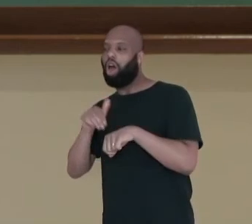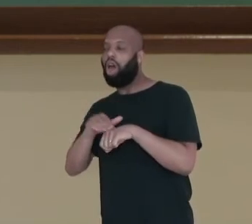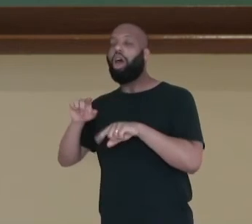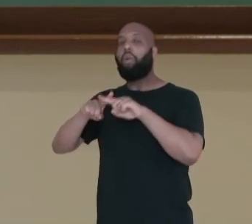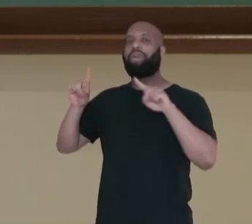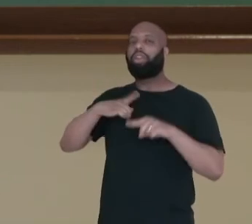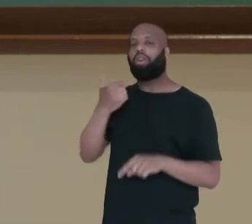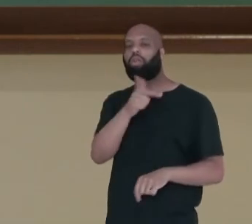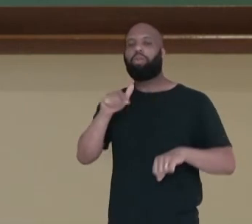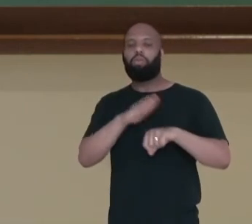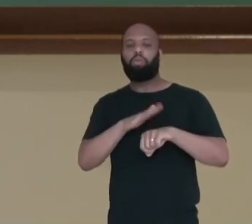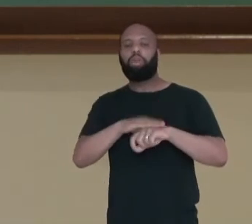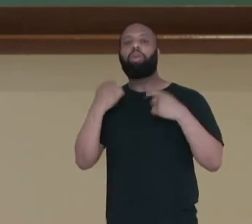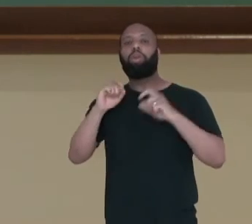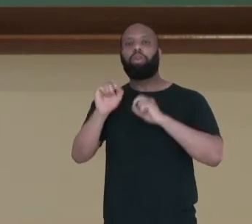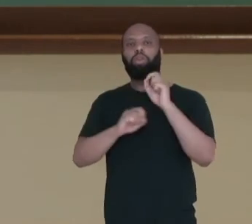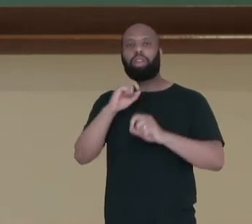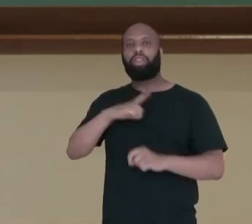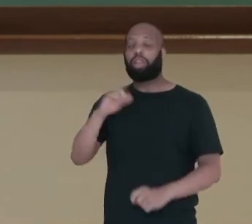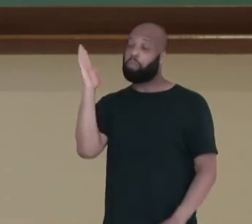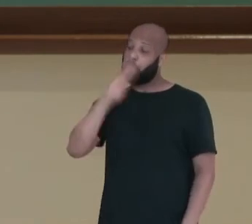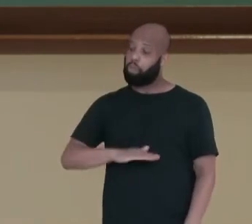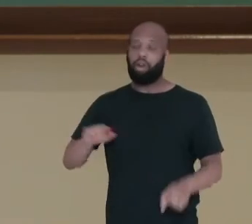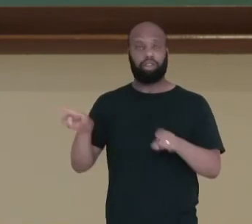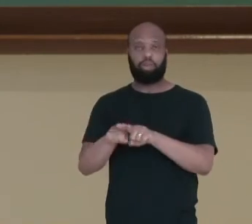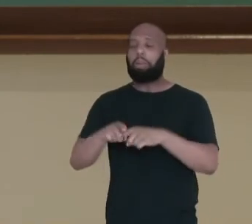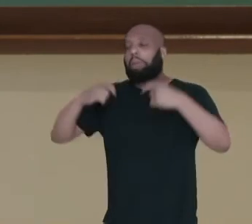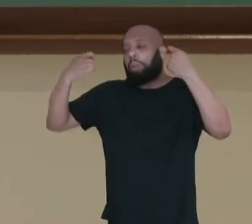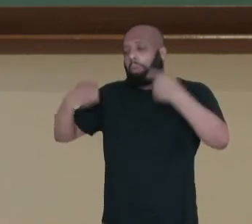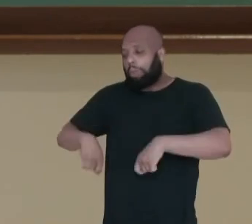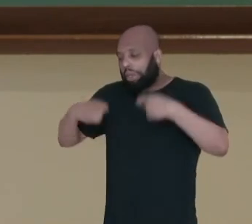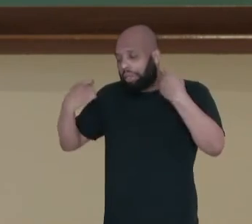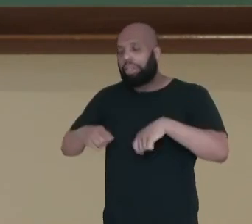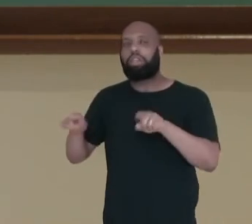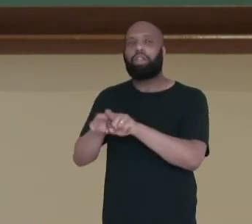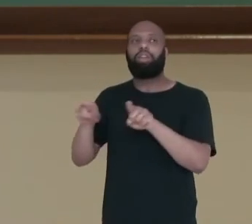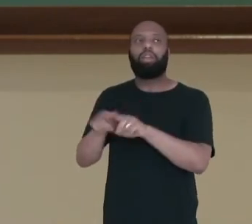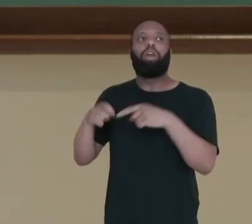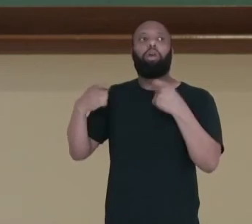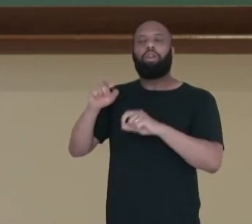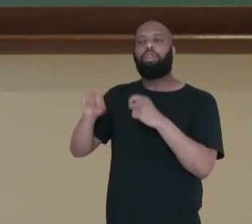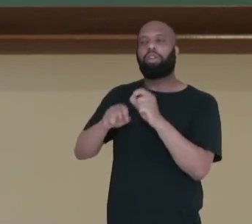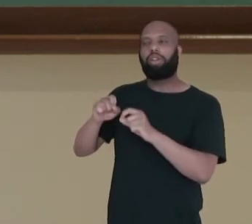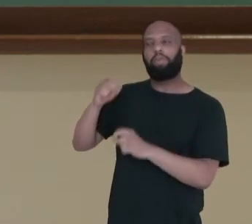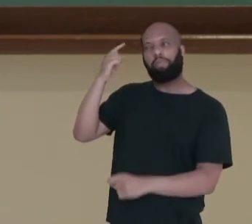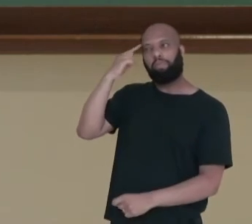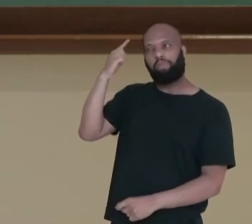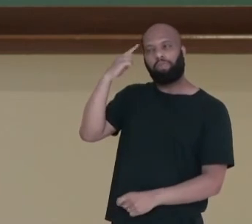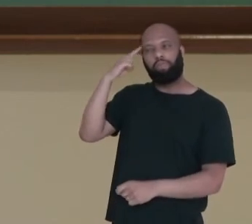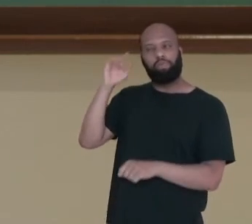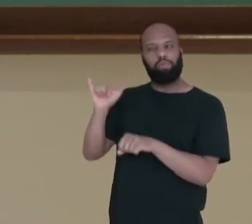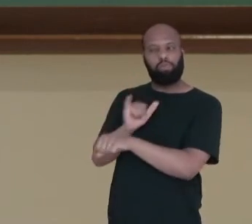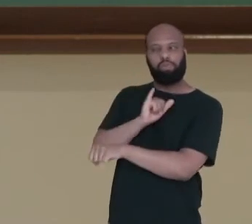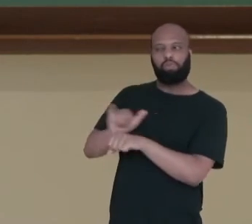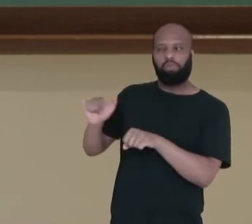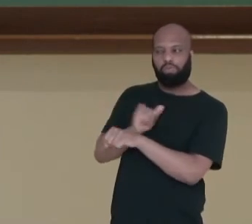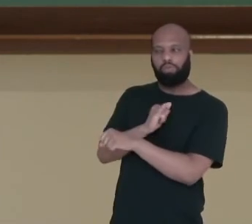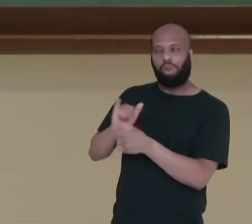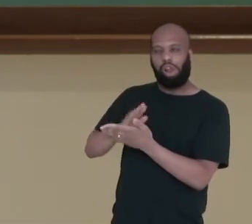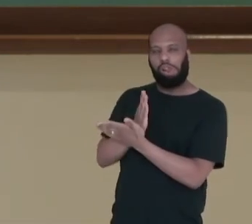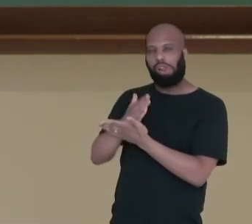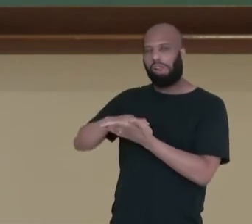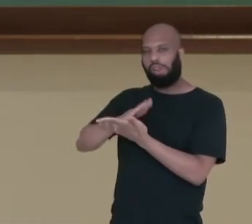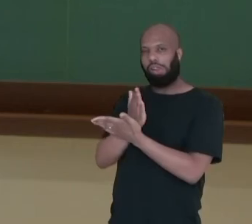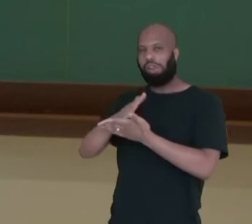outros momentos ele precisa ser cruel, ele precisa ser mau, ele precisa ser ardiloso, tá? Para se manter no poder, certo?